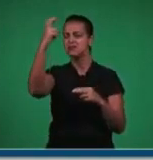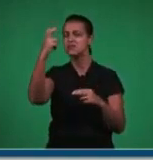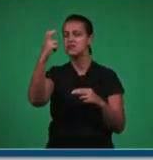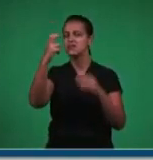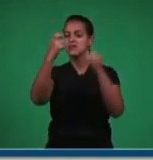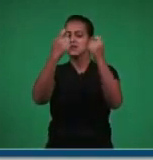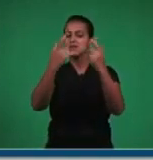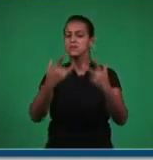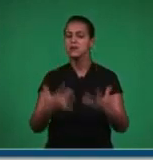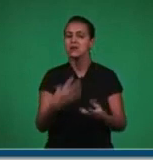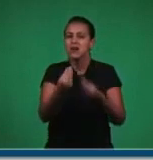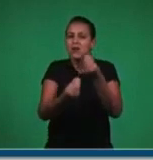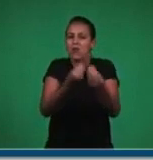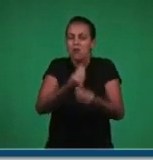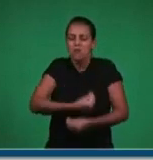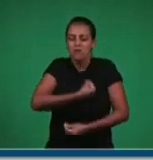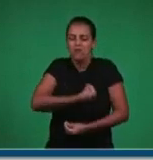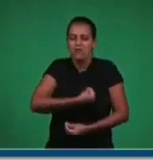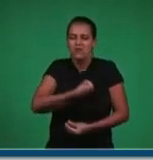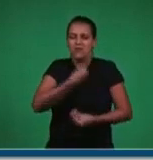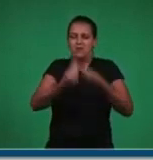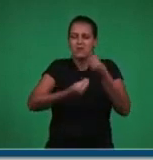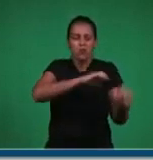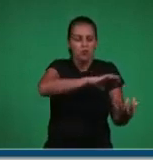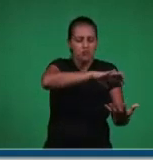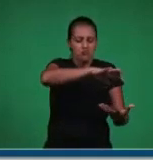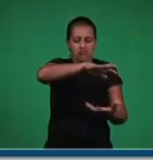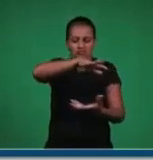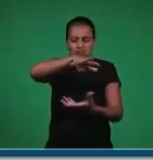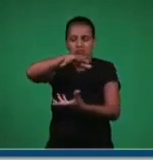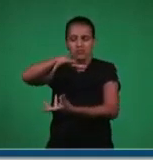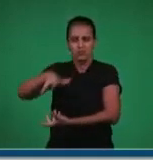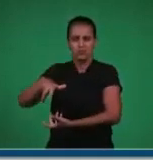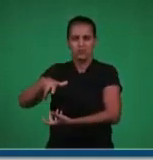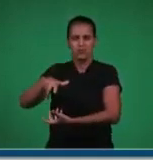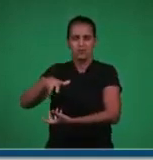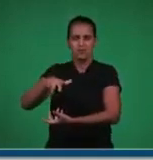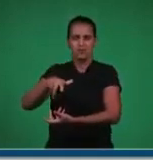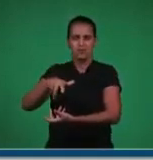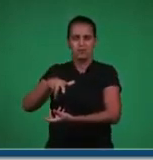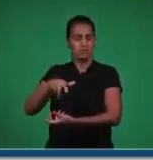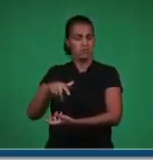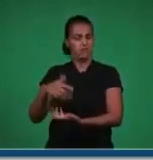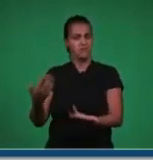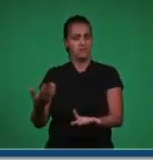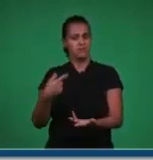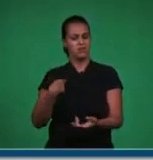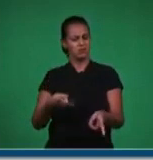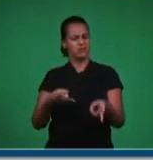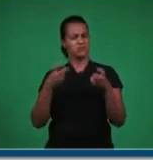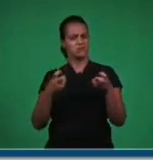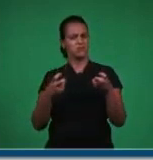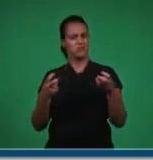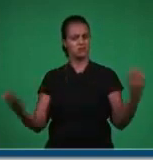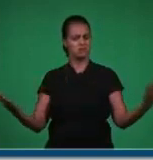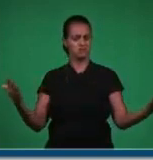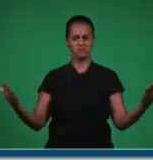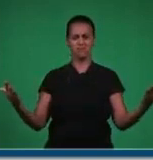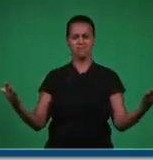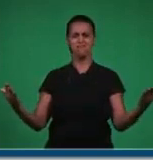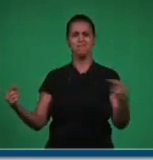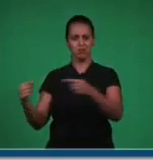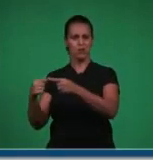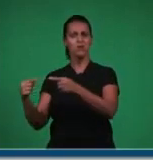da vida e do universo que está ao nosso redor. Se nós formos observar, está em consonância com a Bíblia, com a